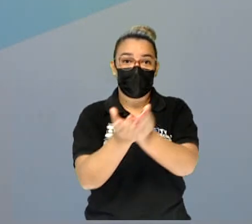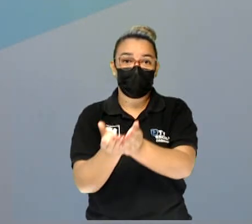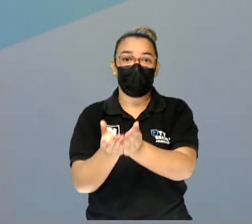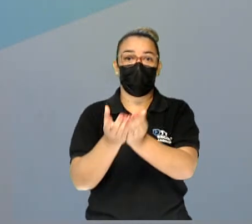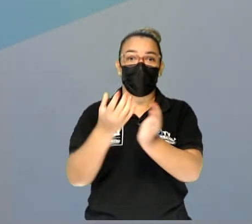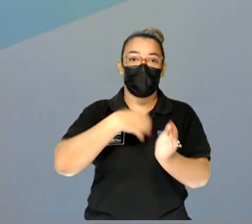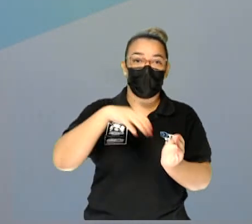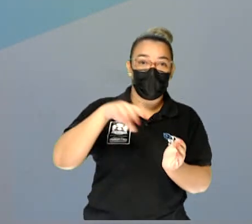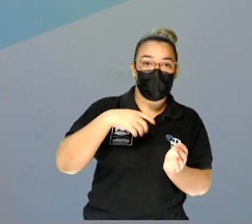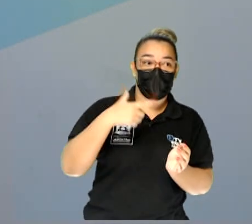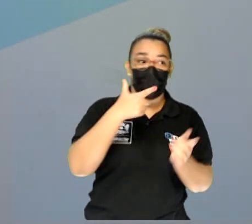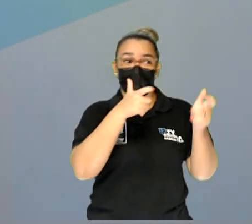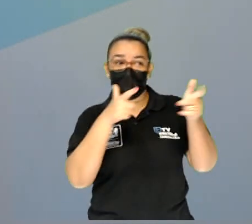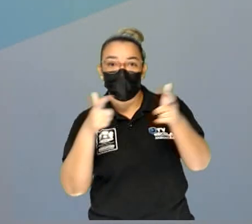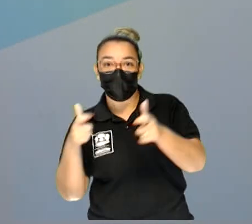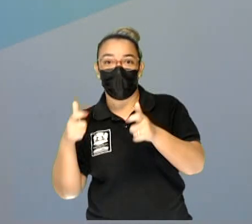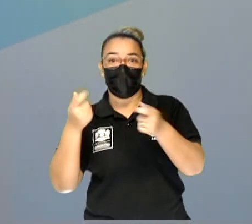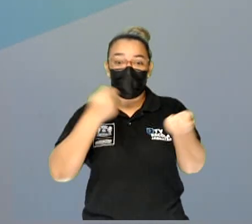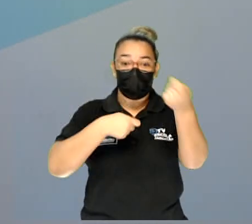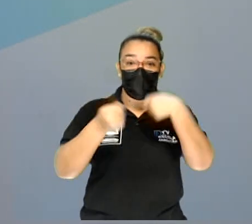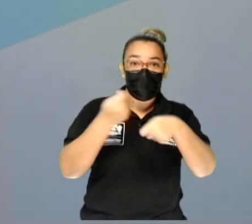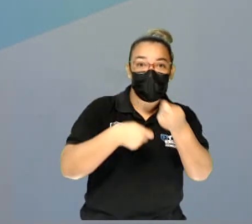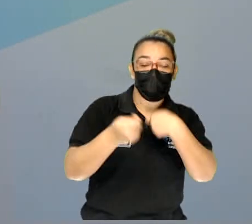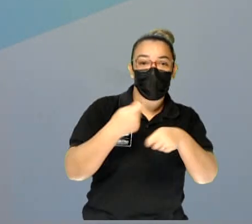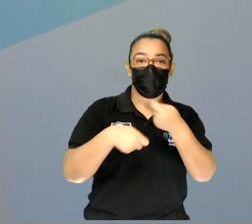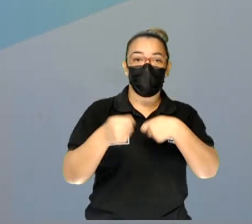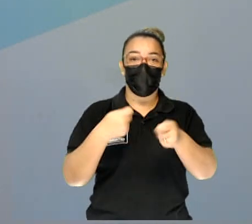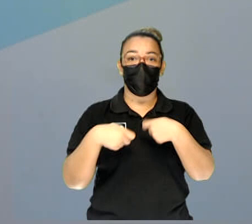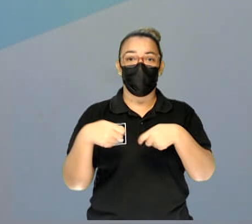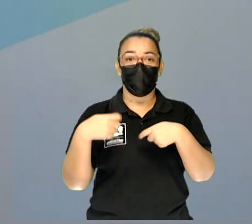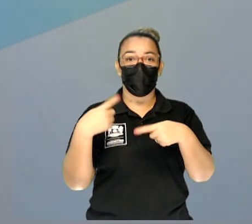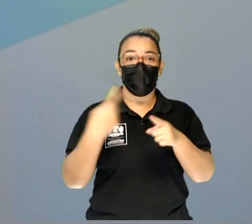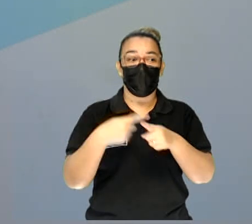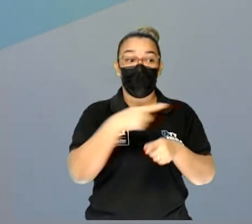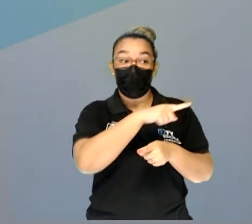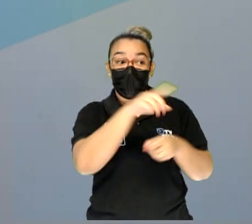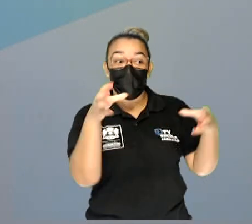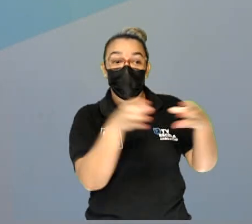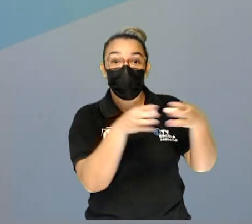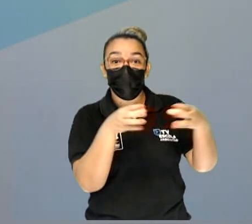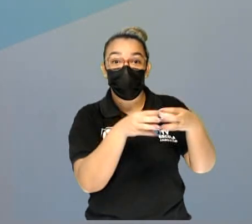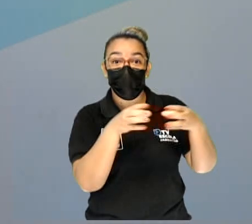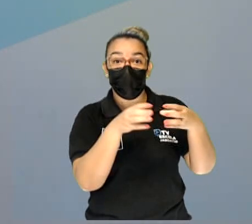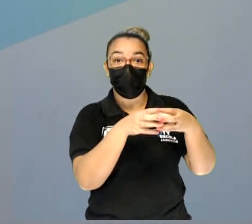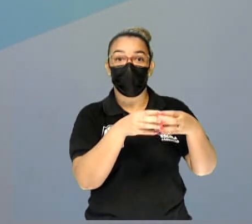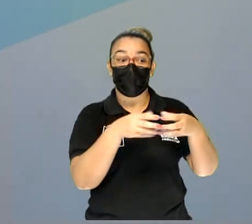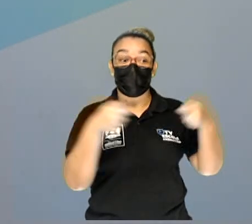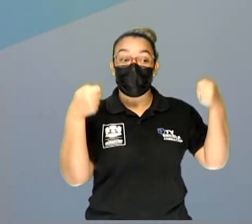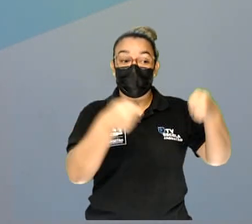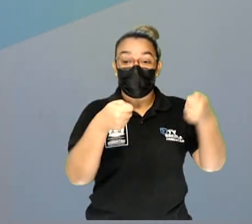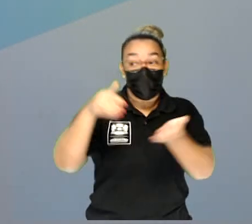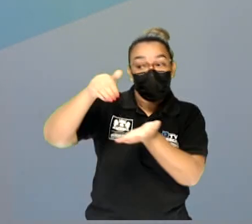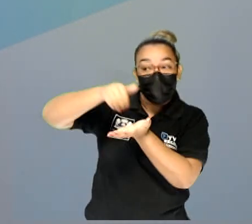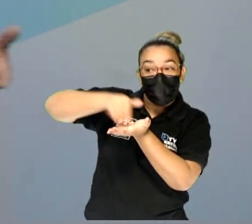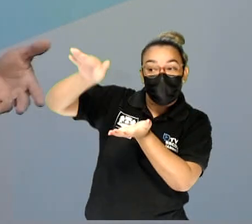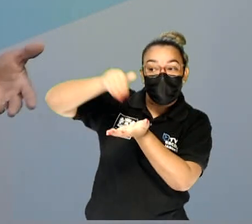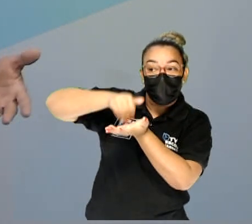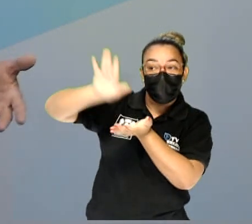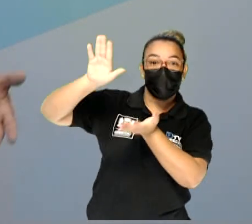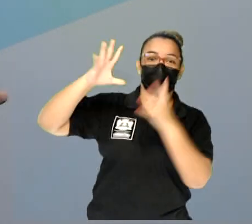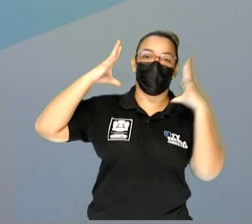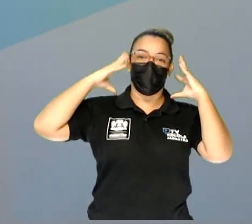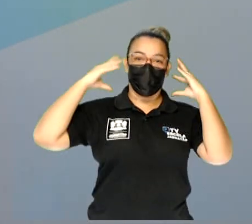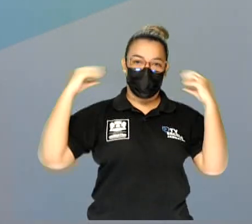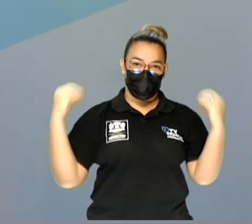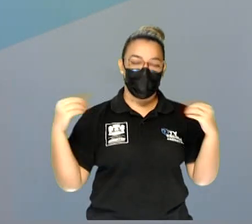munição, dinheiro, recursos para poder as tropas locais, né, resistirem e expulsarem os holandeses, já que os portugueses